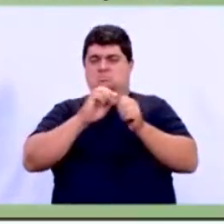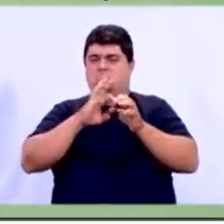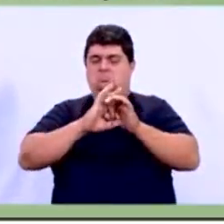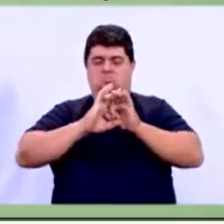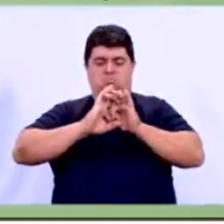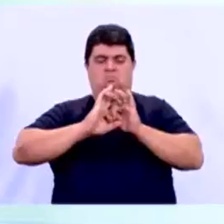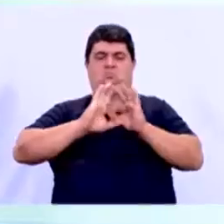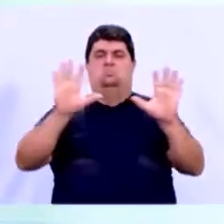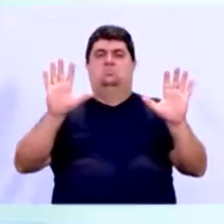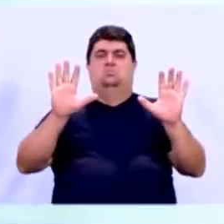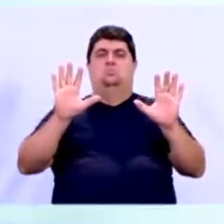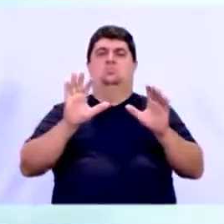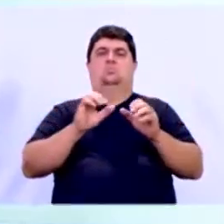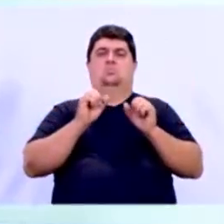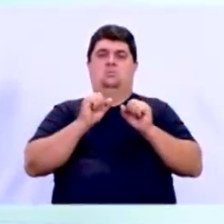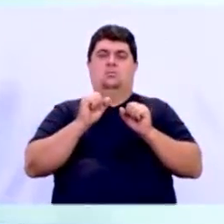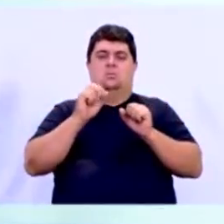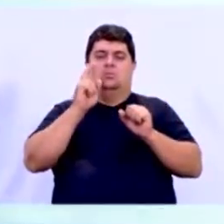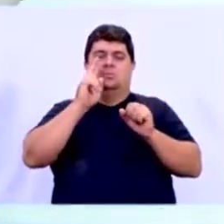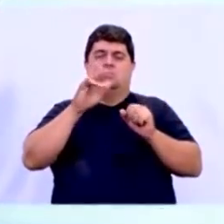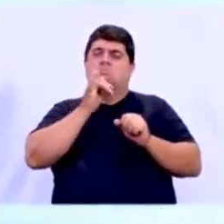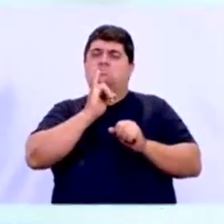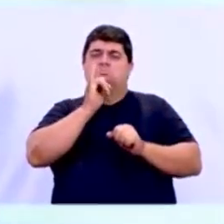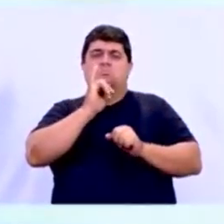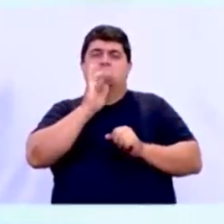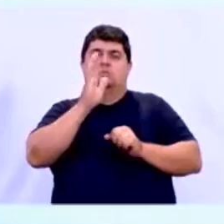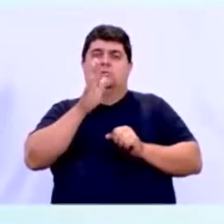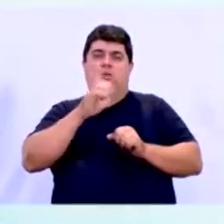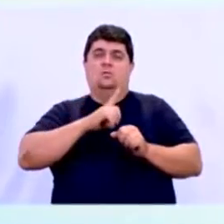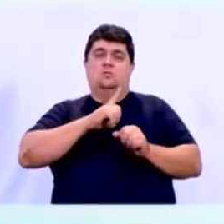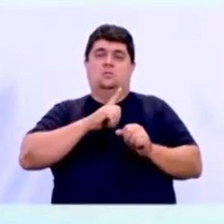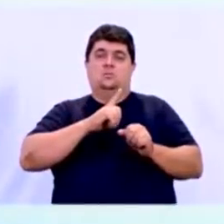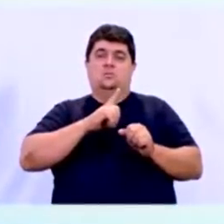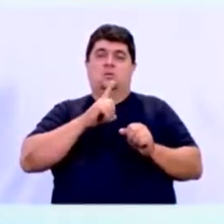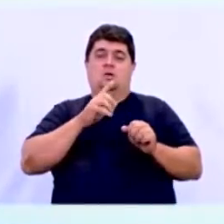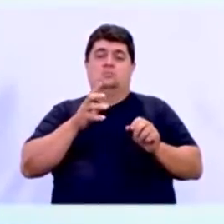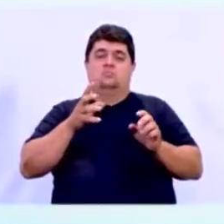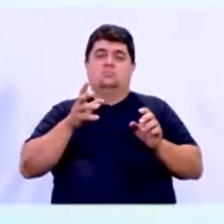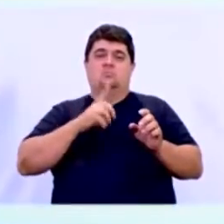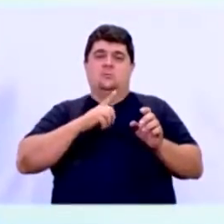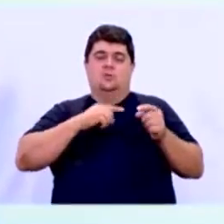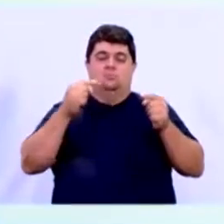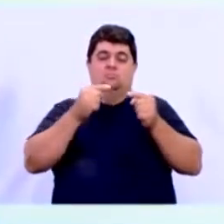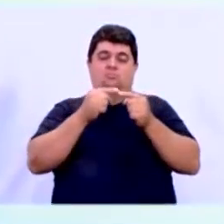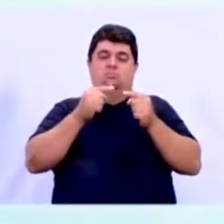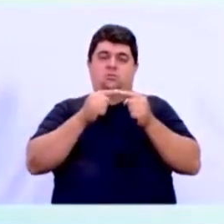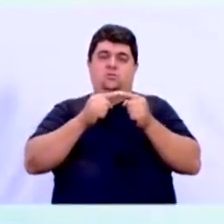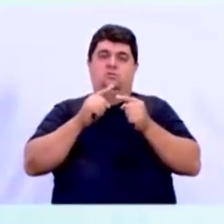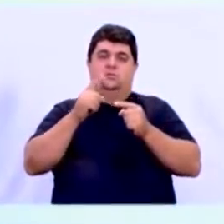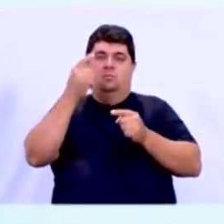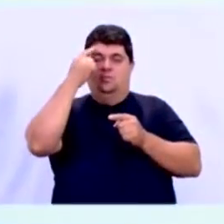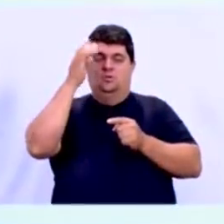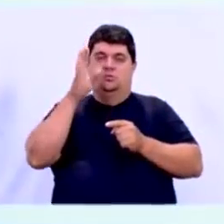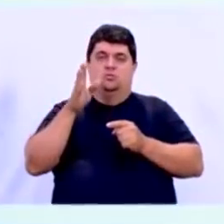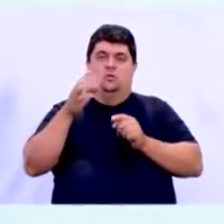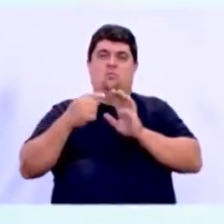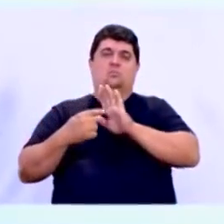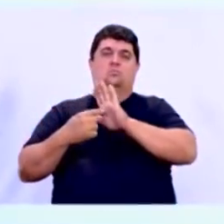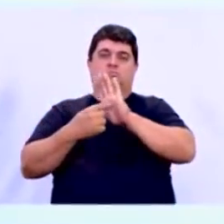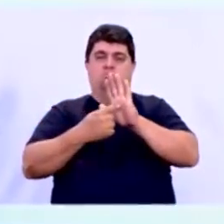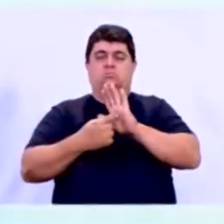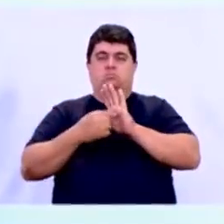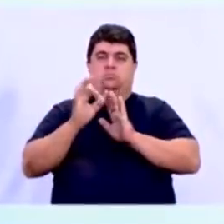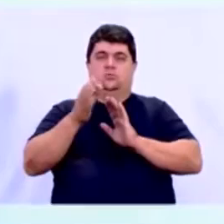ideia de negócio. Então, nós vimos alguns exemplos que já se encaixam perfeitamente aqui, que foi o que o professor apresentou, né,